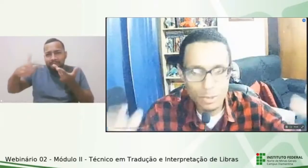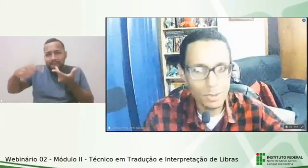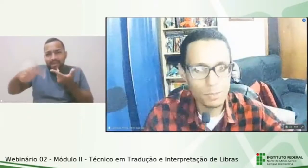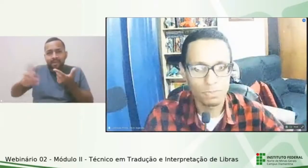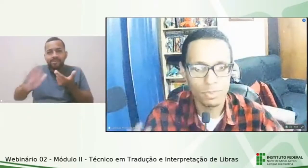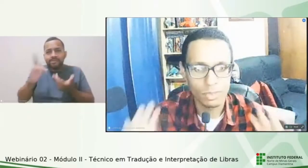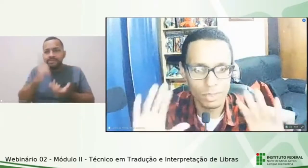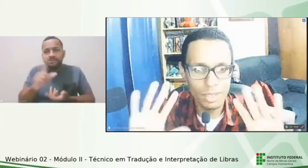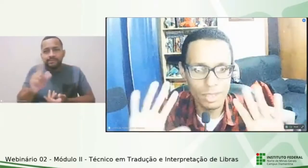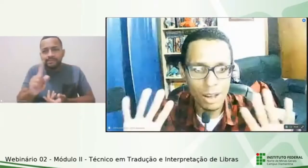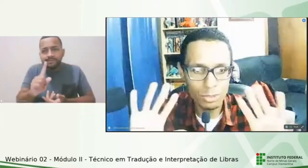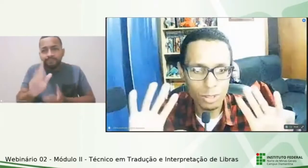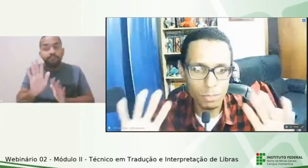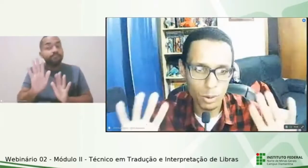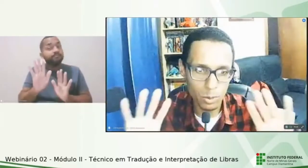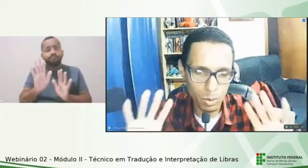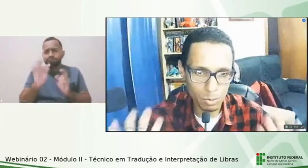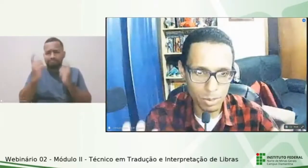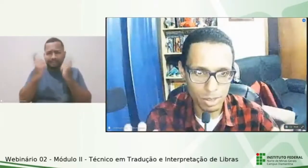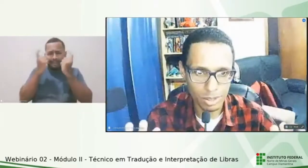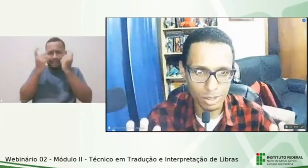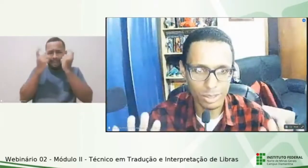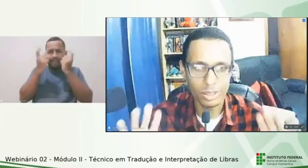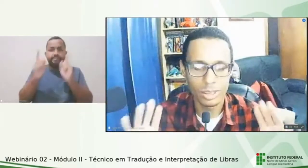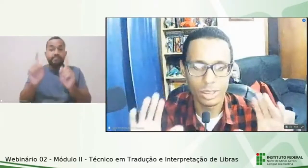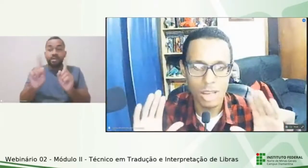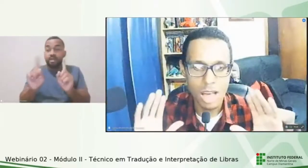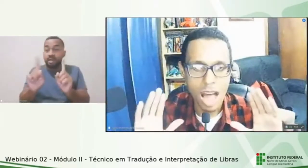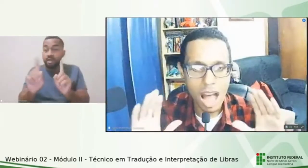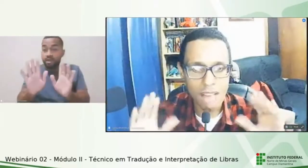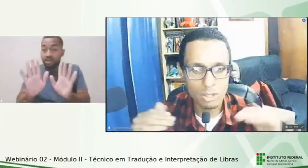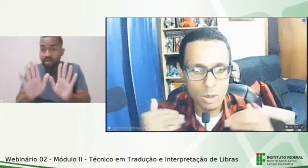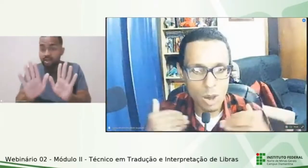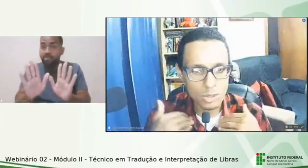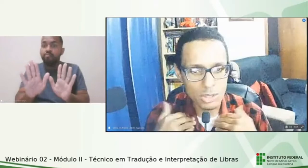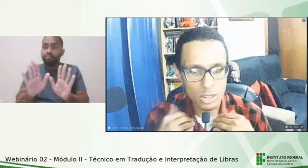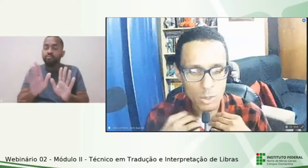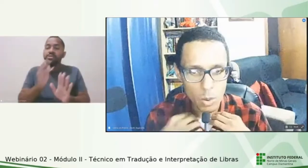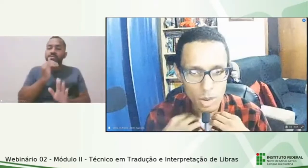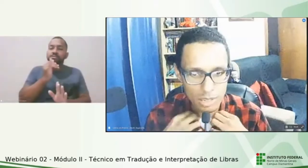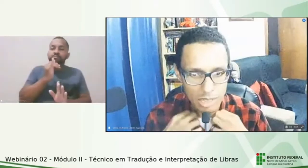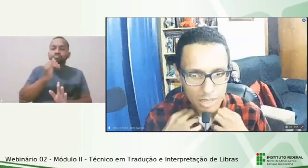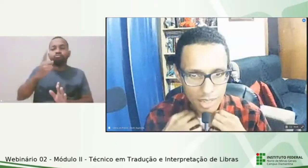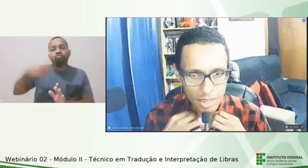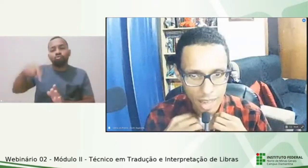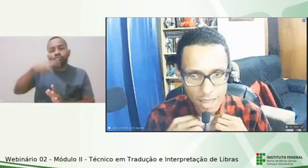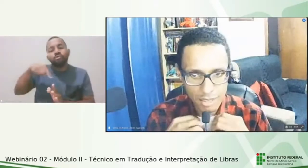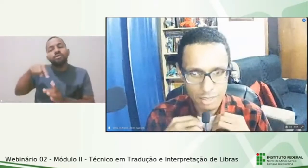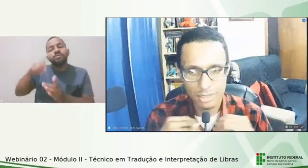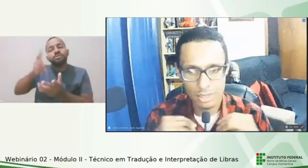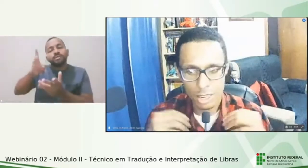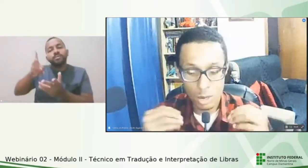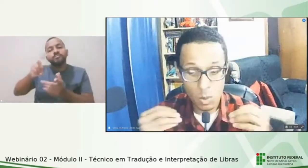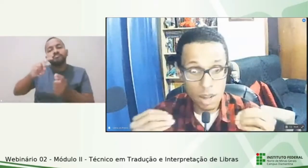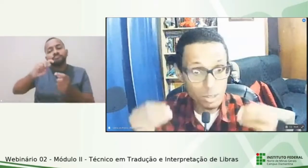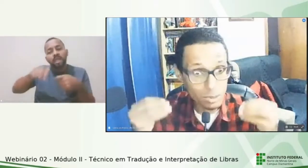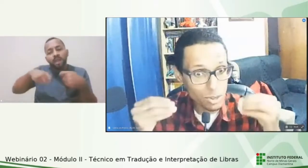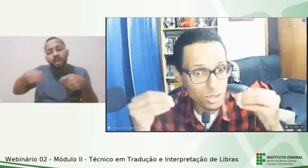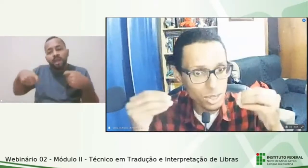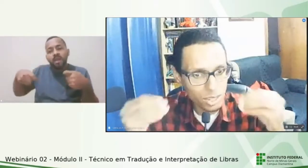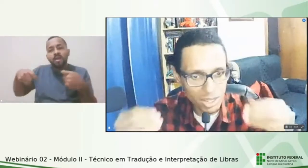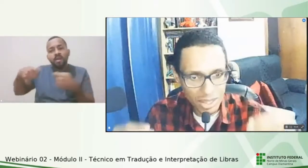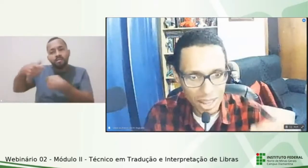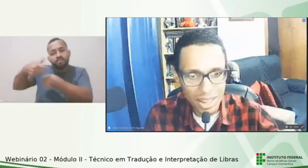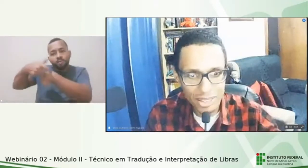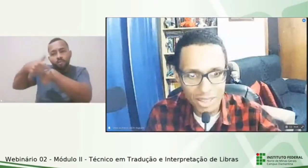consigo. Não se preocupe. As nossas escolhas lexicais, quando você